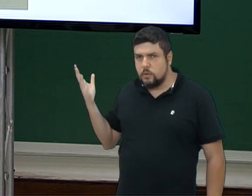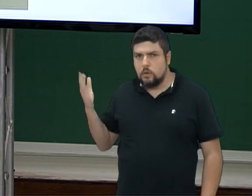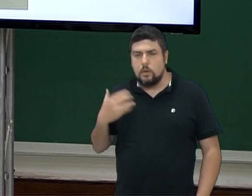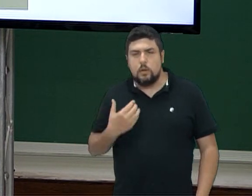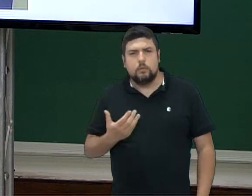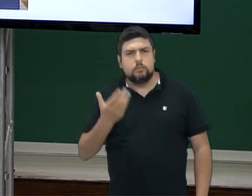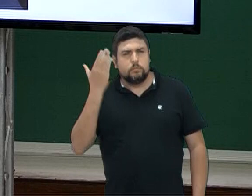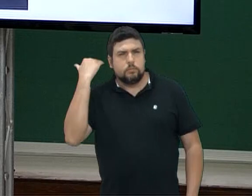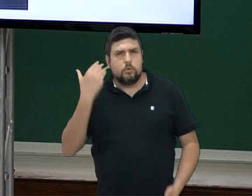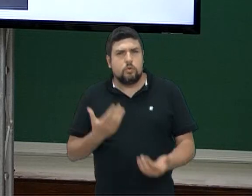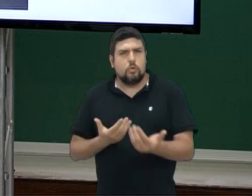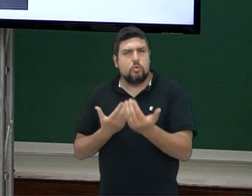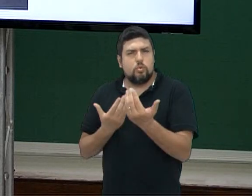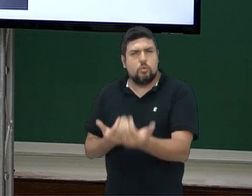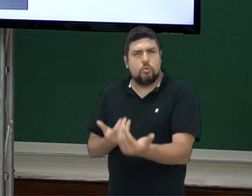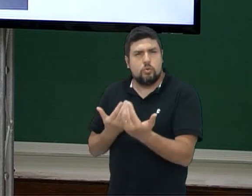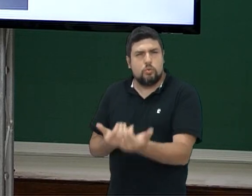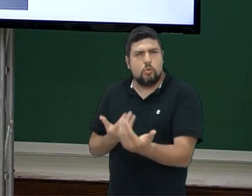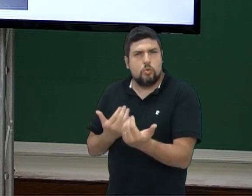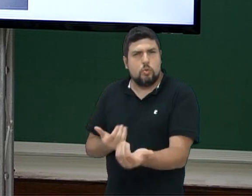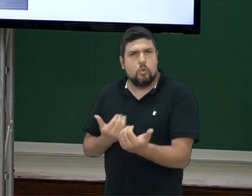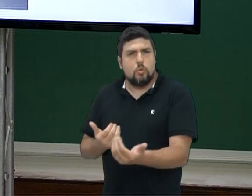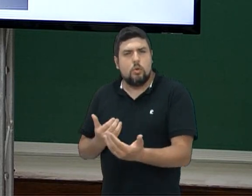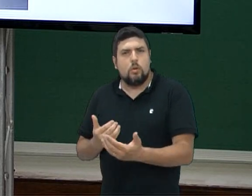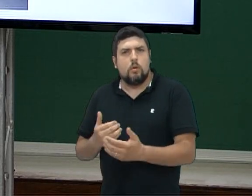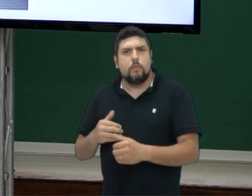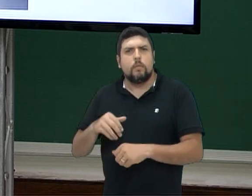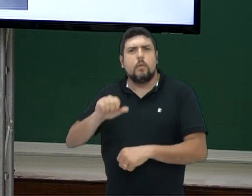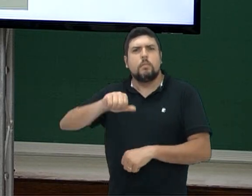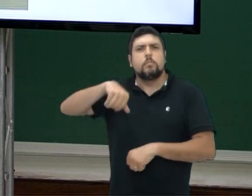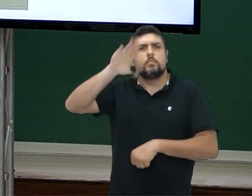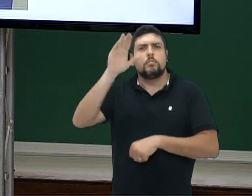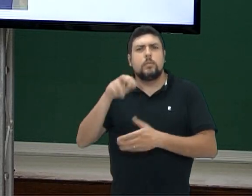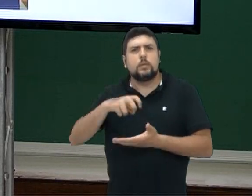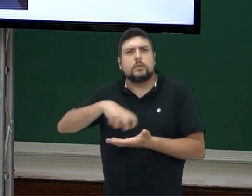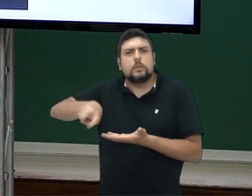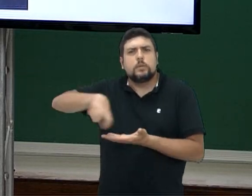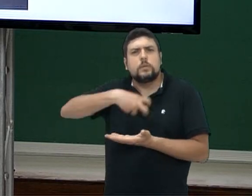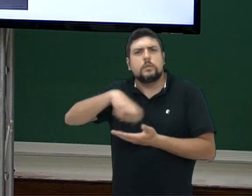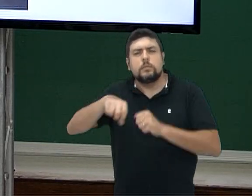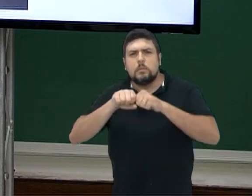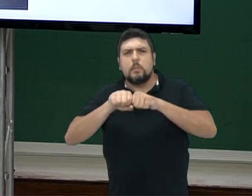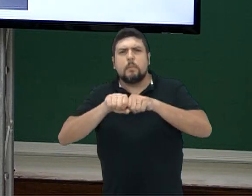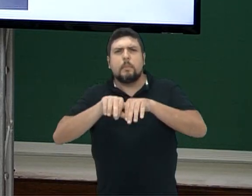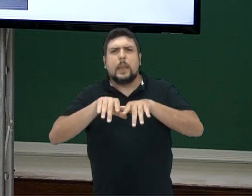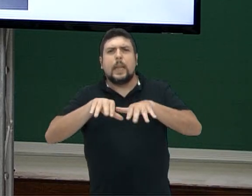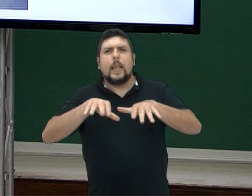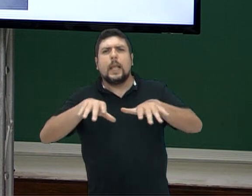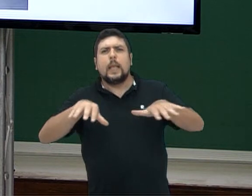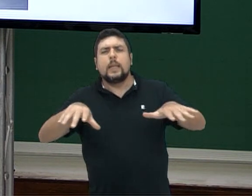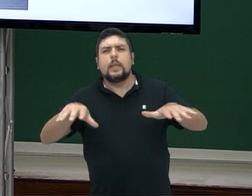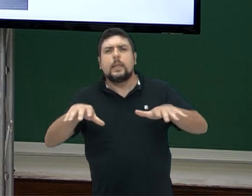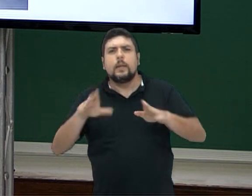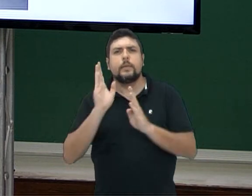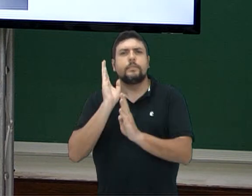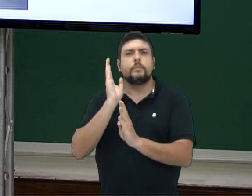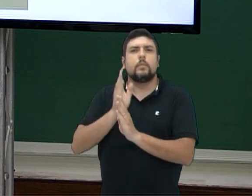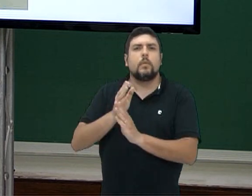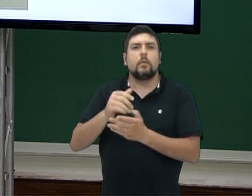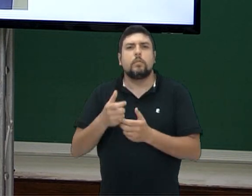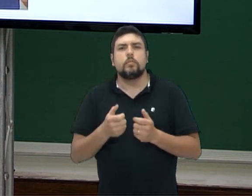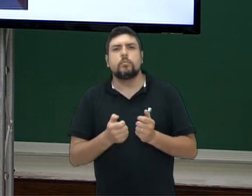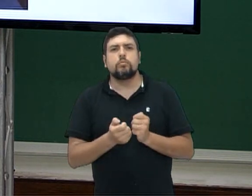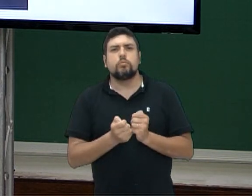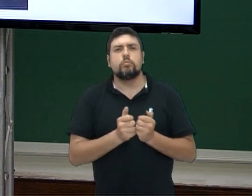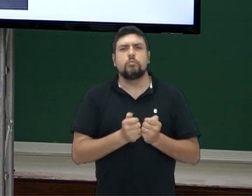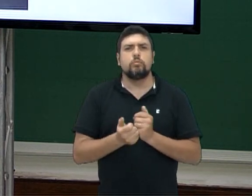naquela época, o skate ele acaba sendo ainda mais conhecido, ele acaba se divulgando cada vez mais por meio, né,